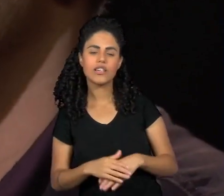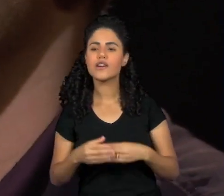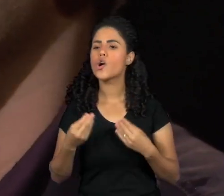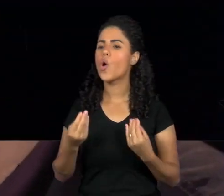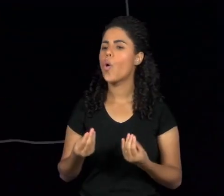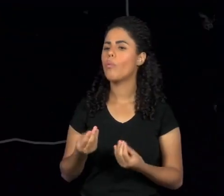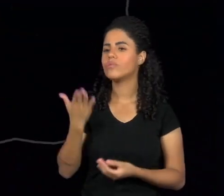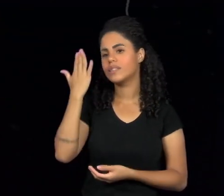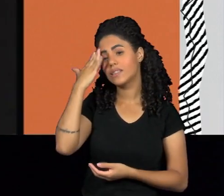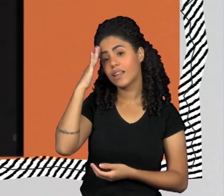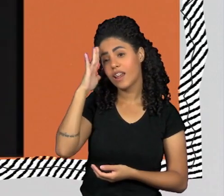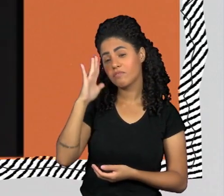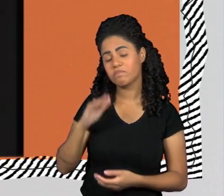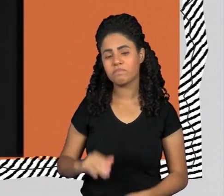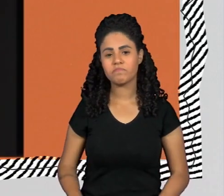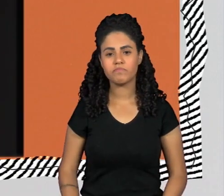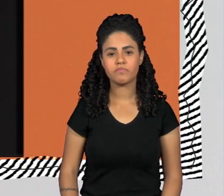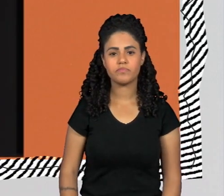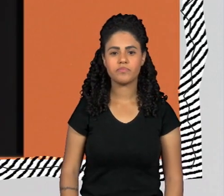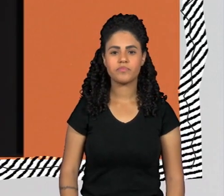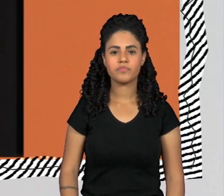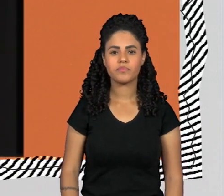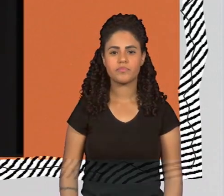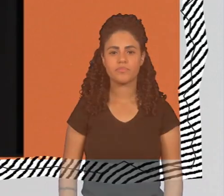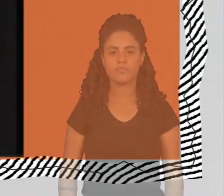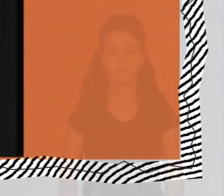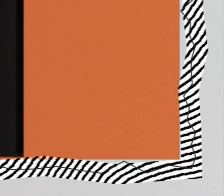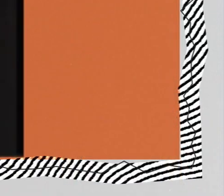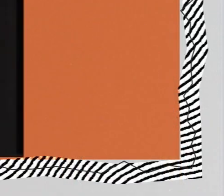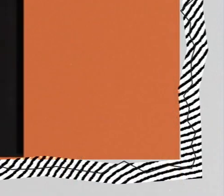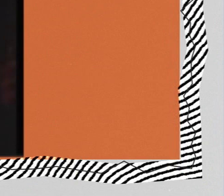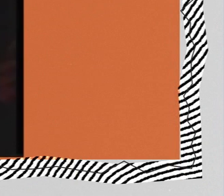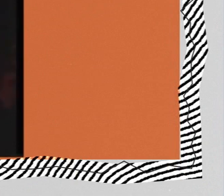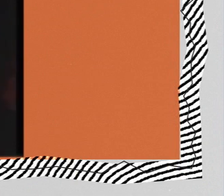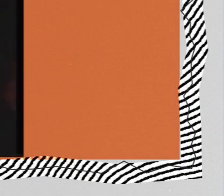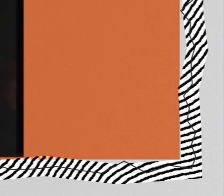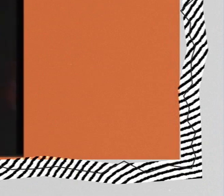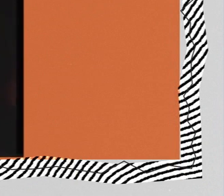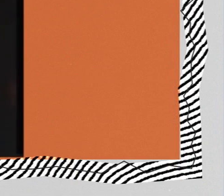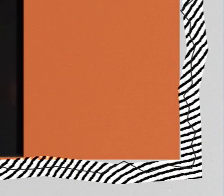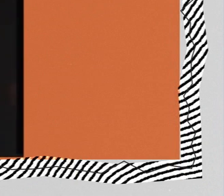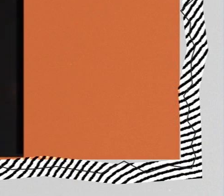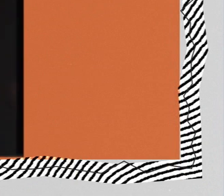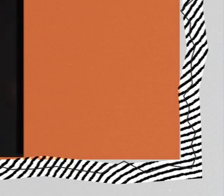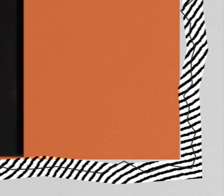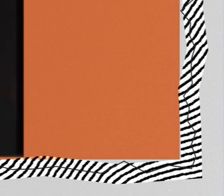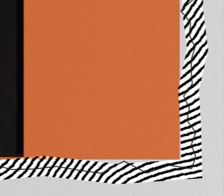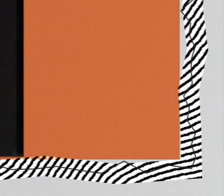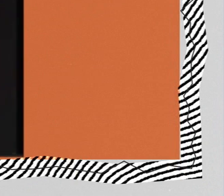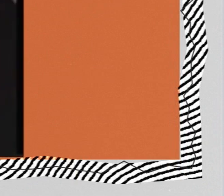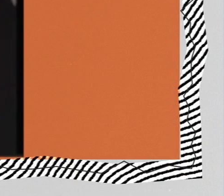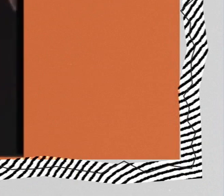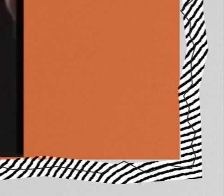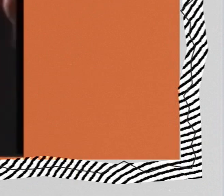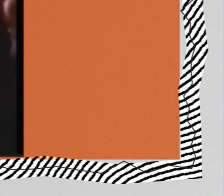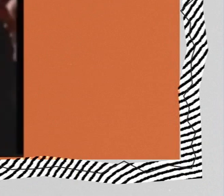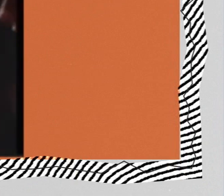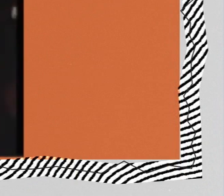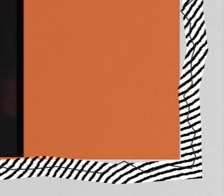interpretar. Né? Your eyes are the eyes of a woman